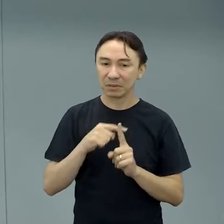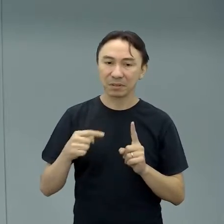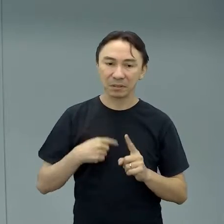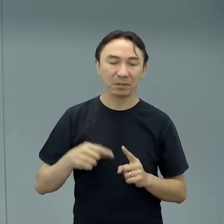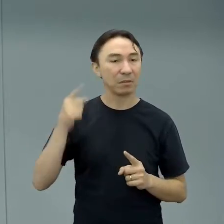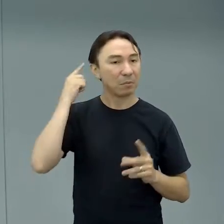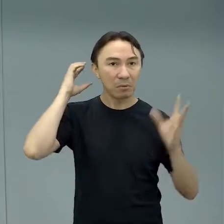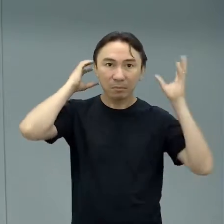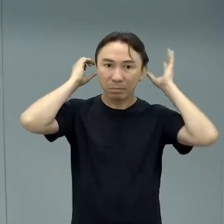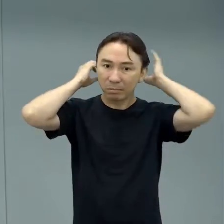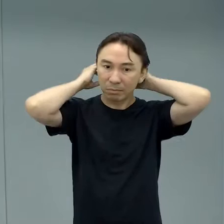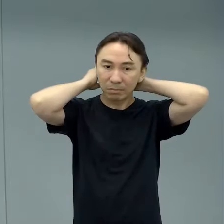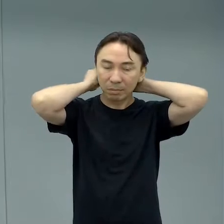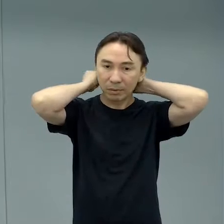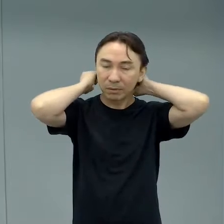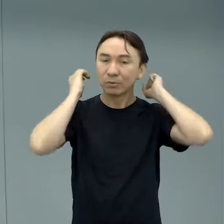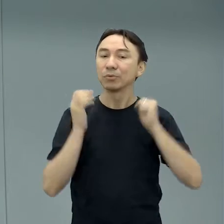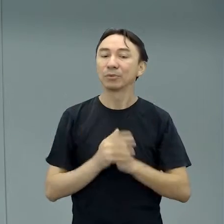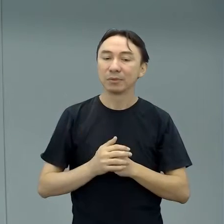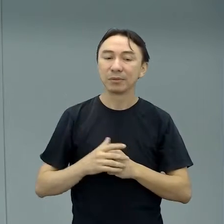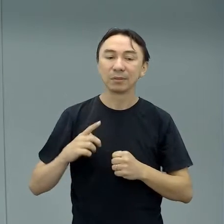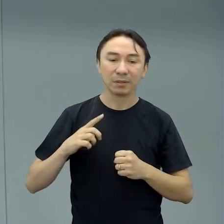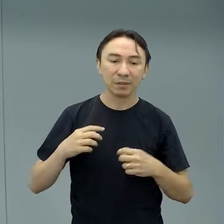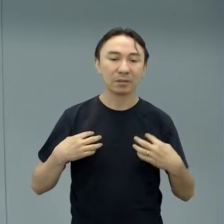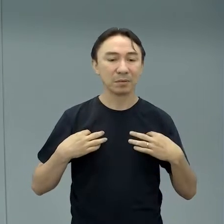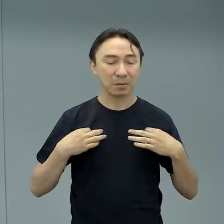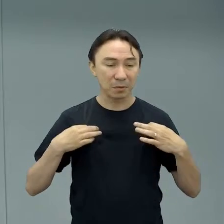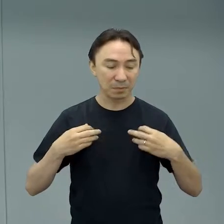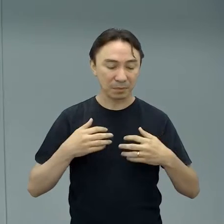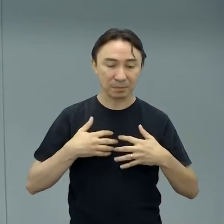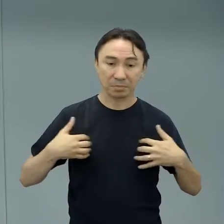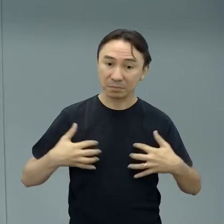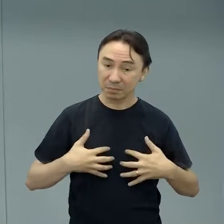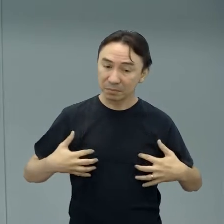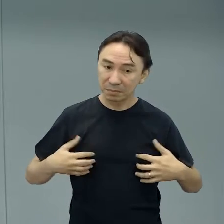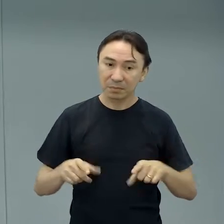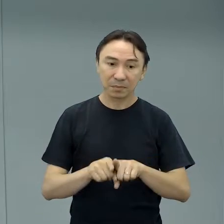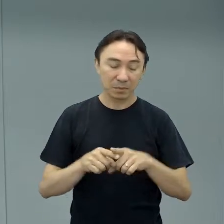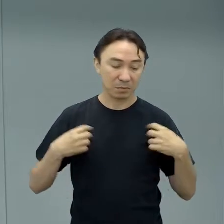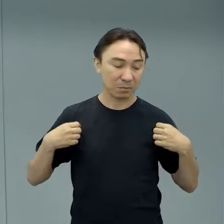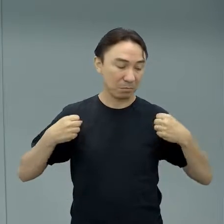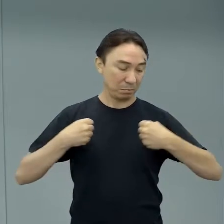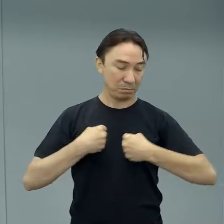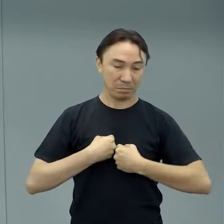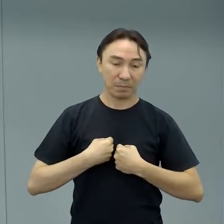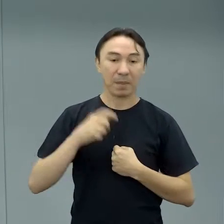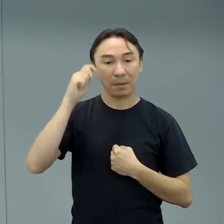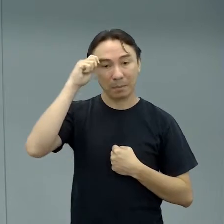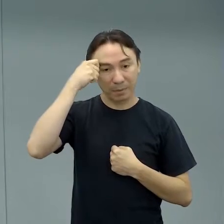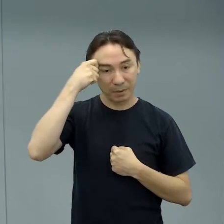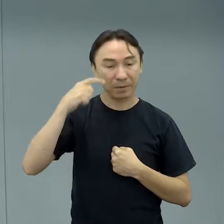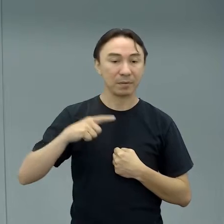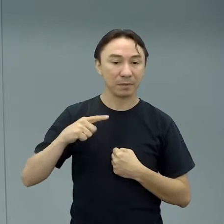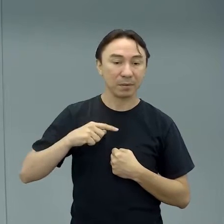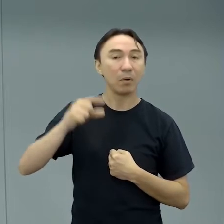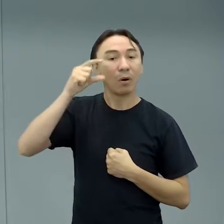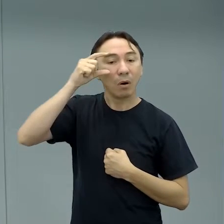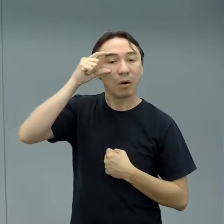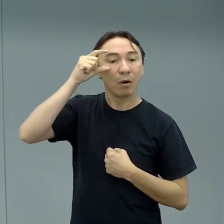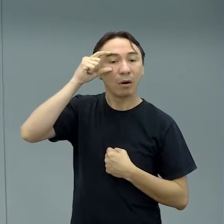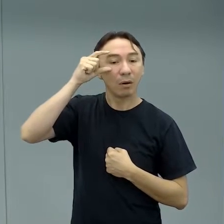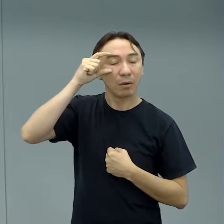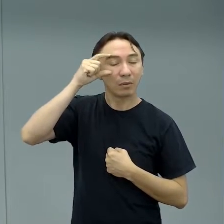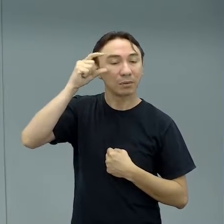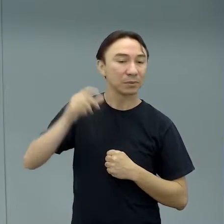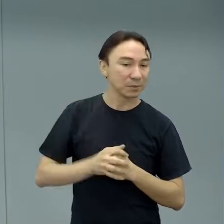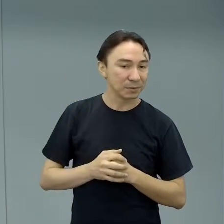cabelos presos, com uma blusinha listrada e um casaquinho preto e uso óculos. E agora eu vou